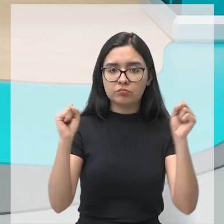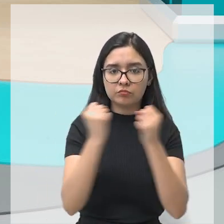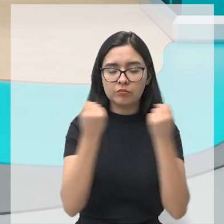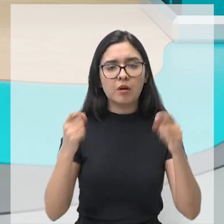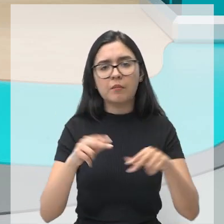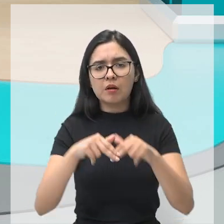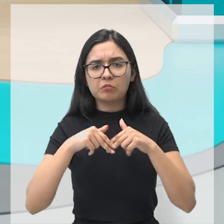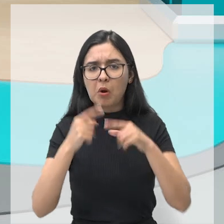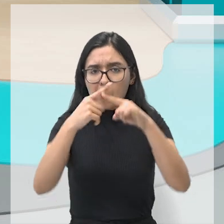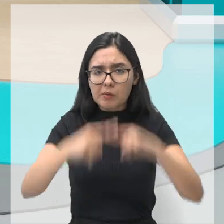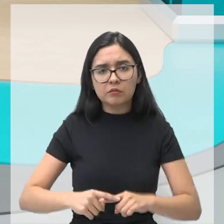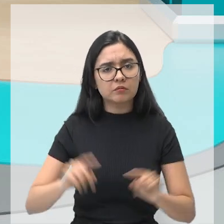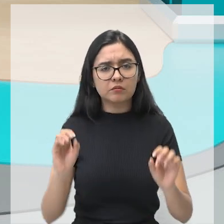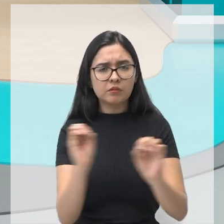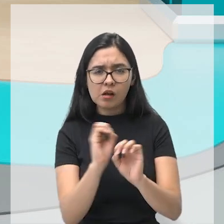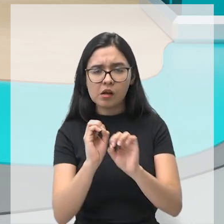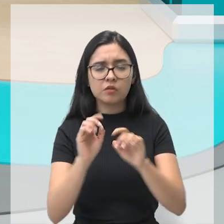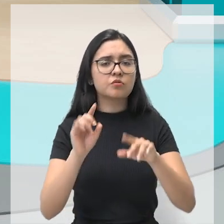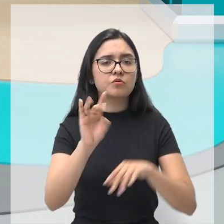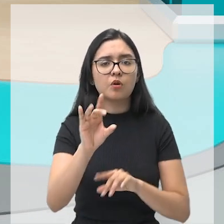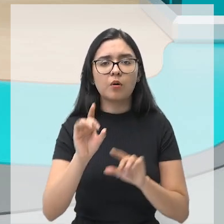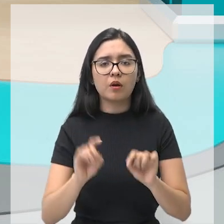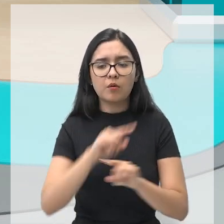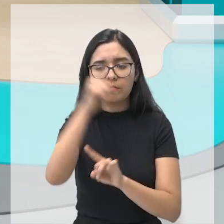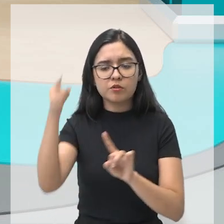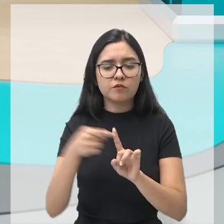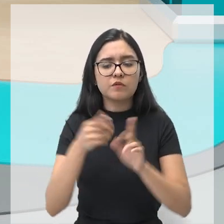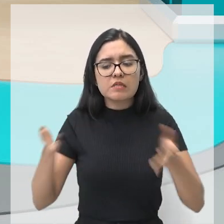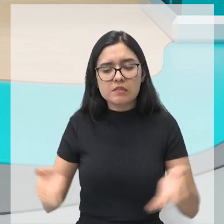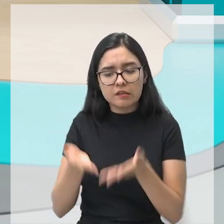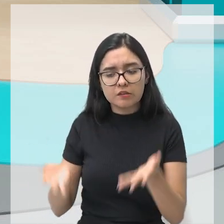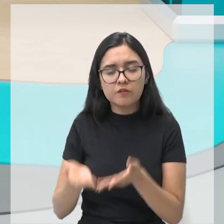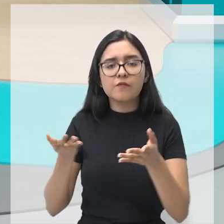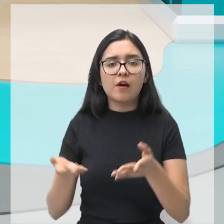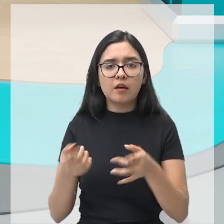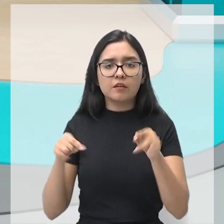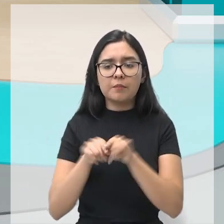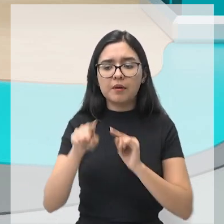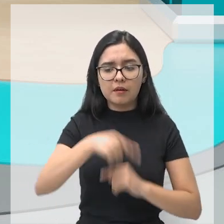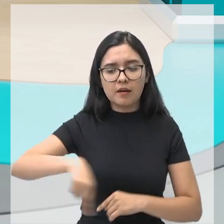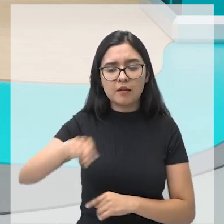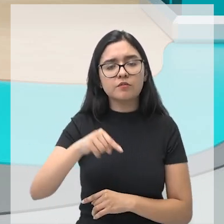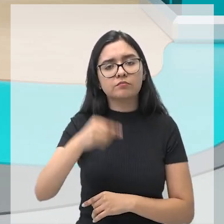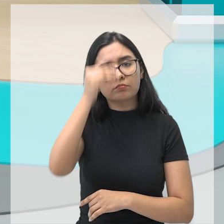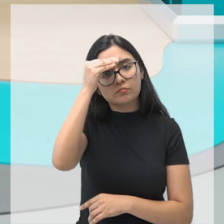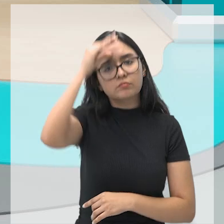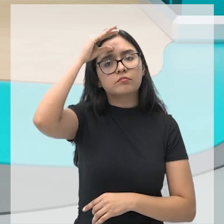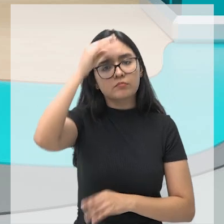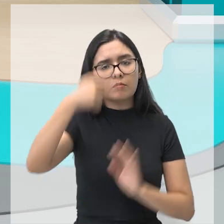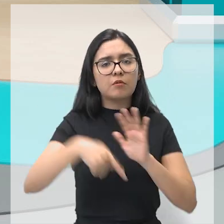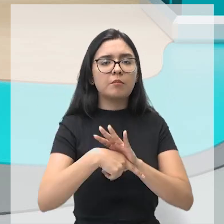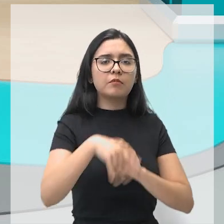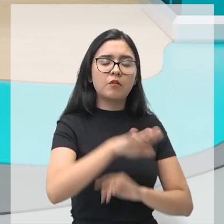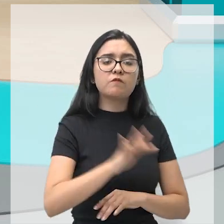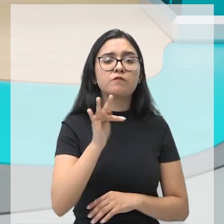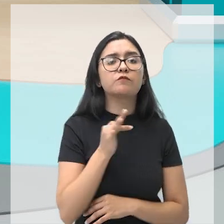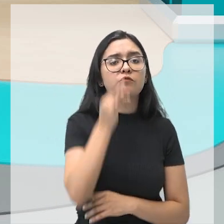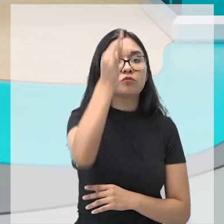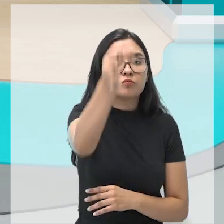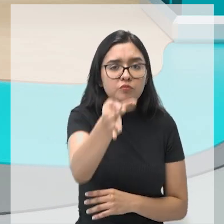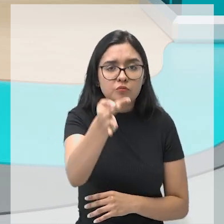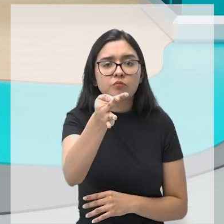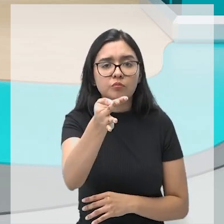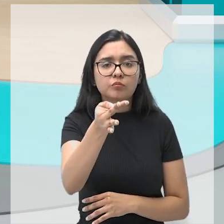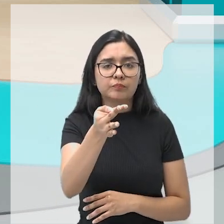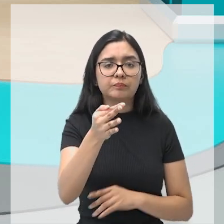fim competitivo. Ela só incentiva, produz ali aquele conhecimento com a modalidade para quando ele for jogar